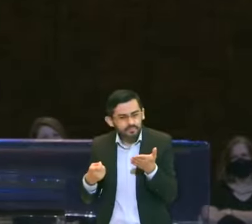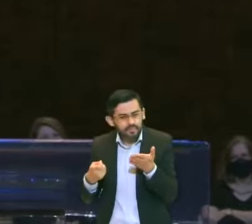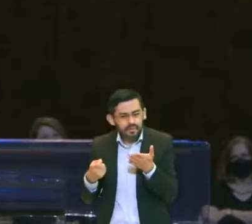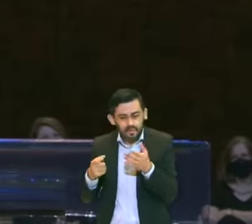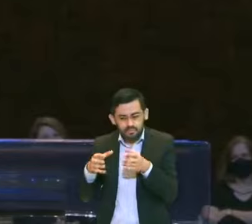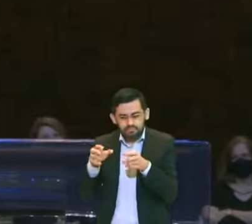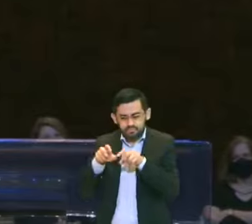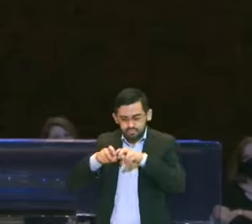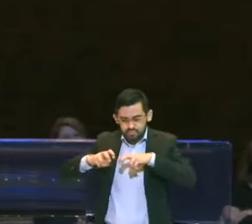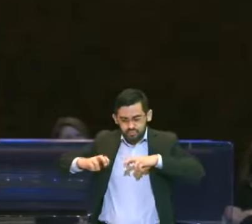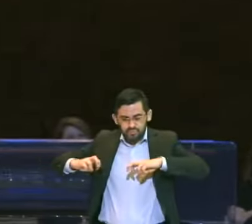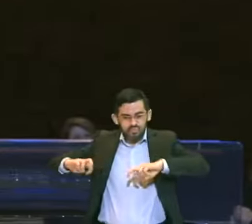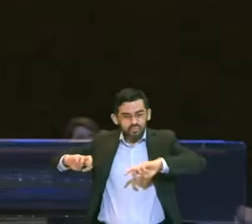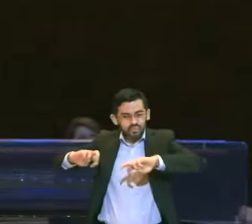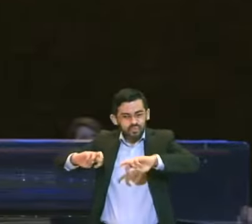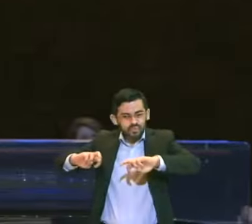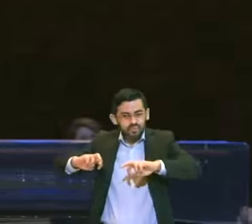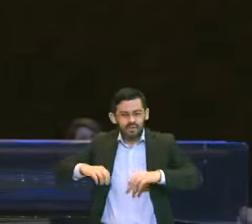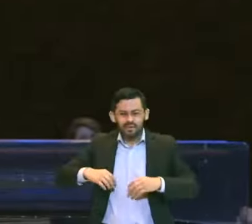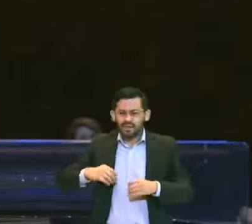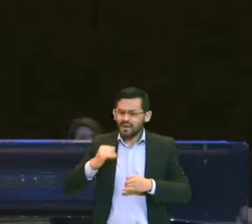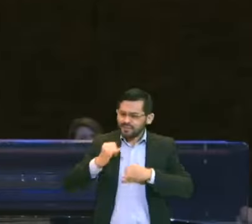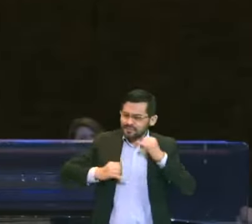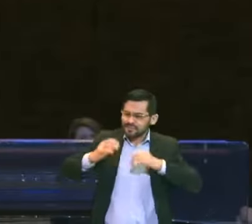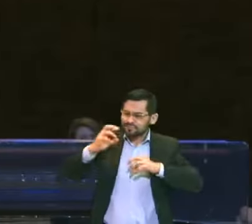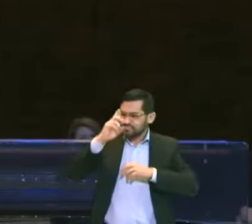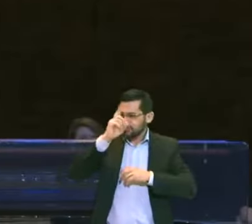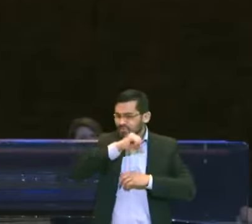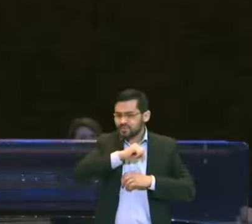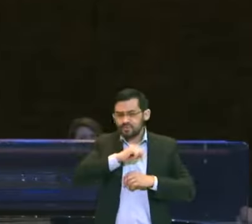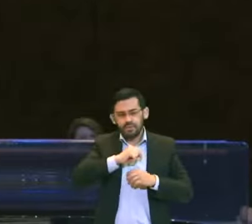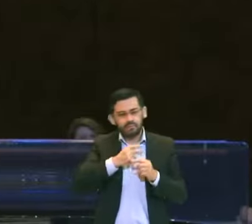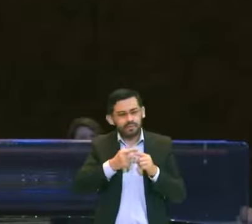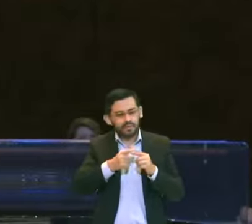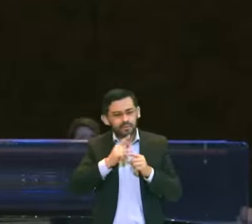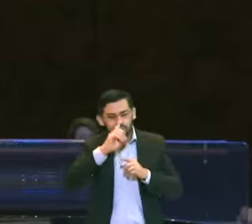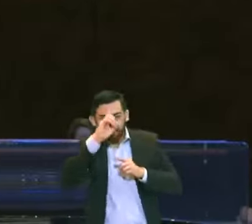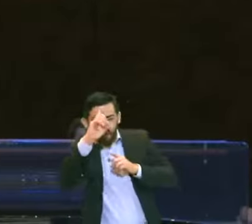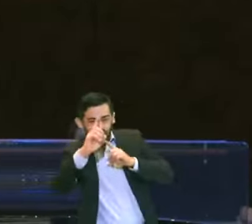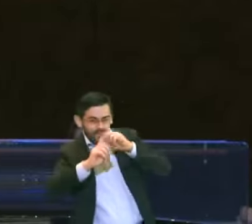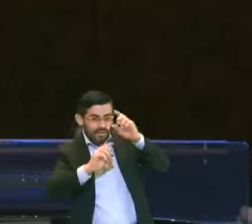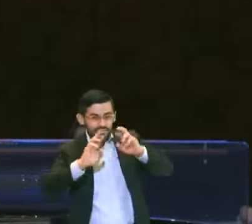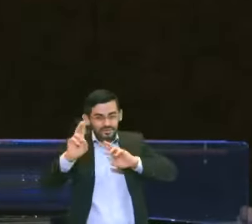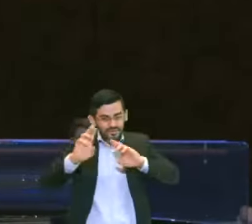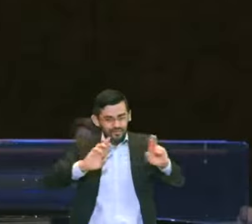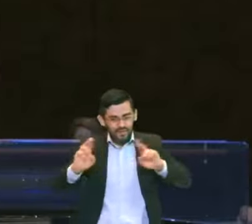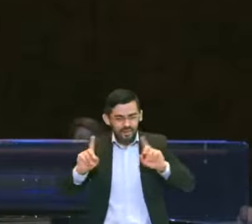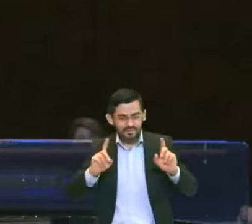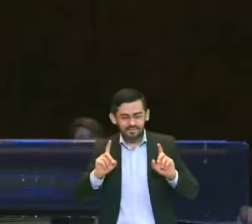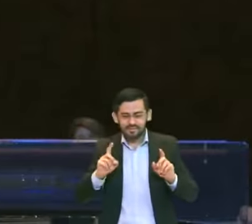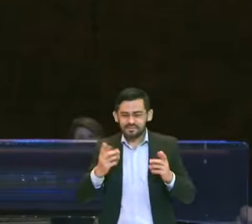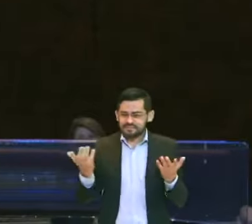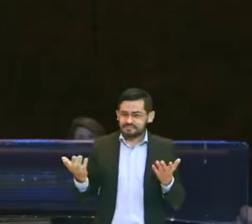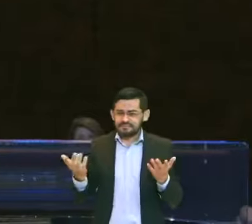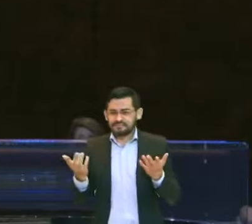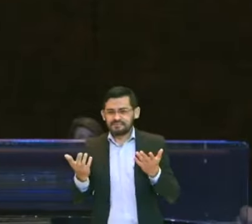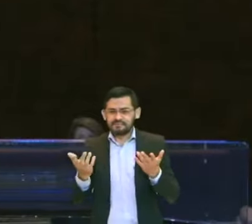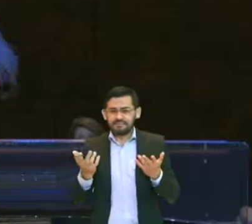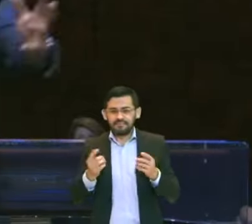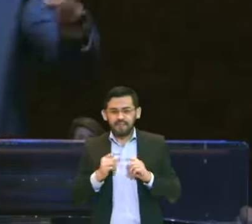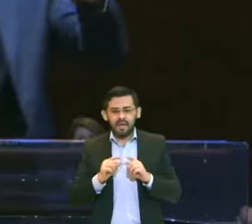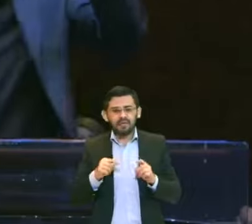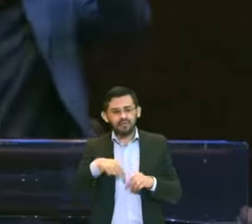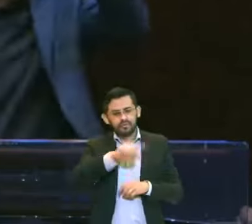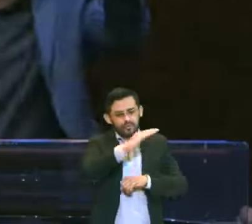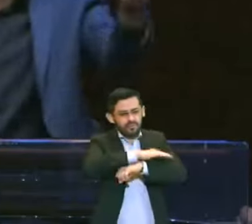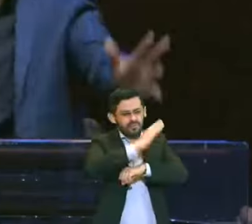fazer uma música, a confusão que dá. Não dá certo. Um começava com uma ideia, outro com a outra, não estava fechando o negócio. Eu fui